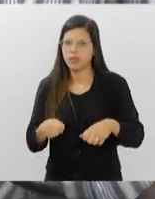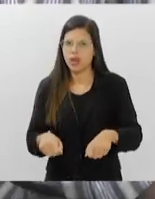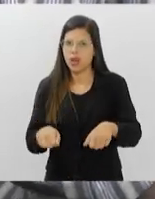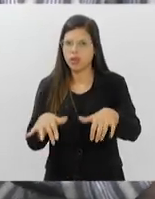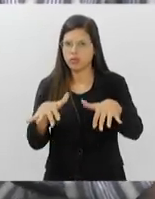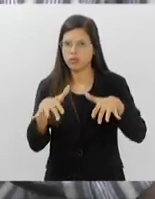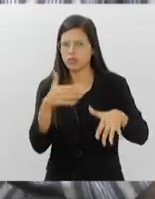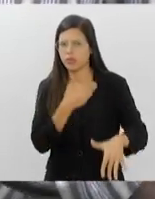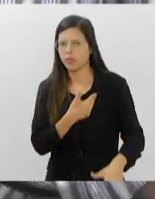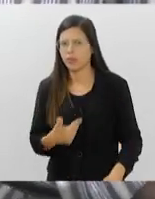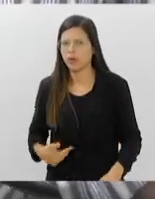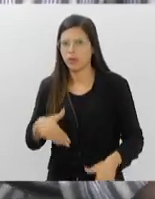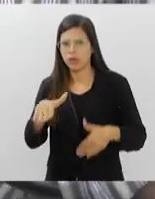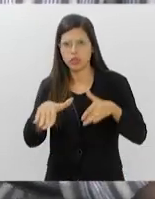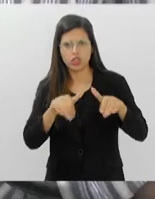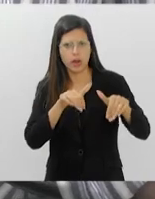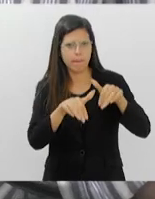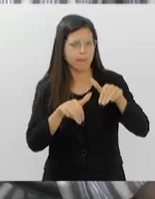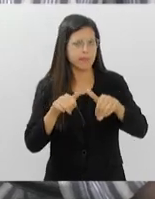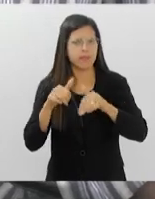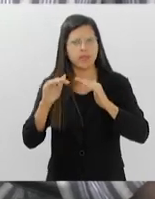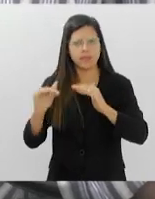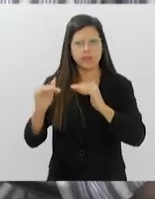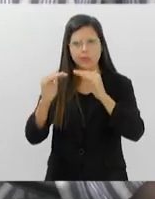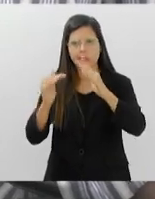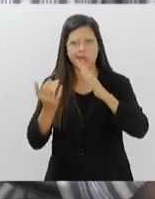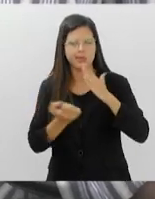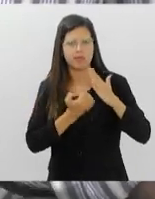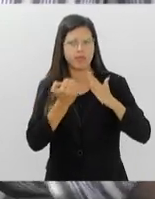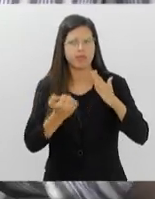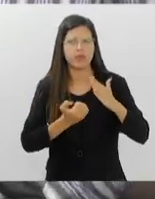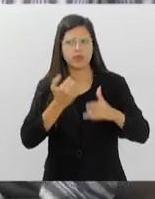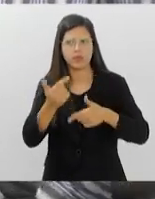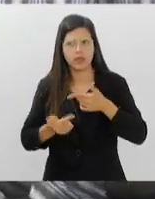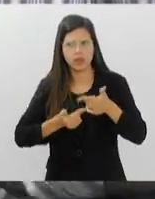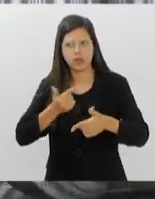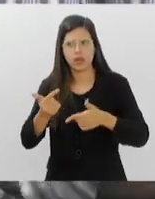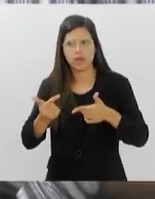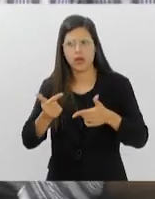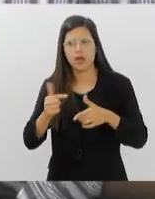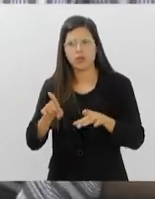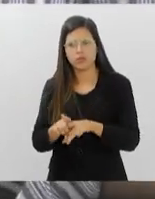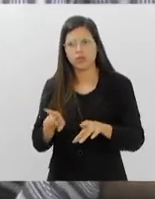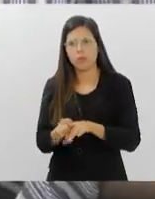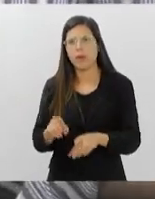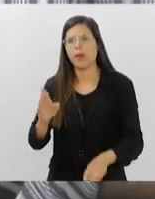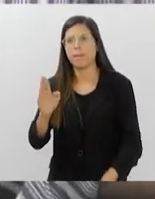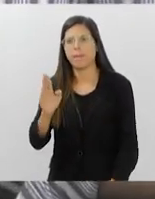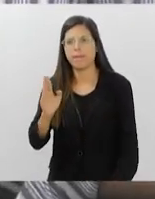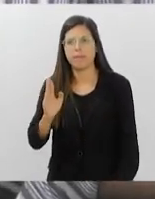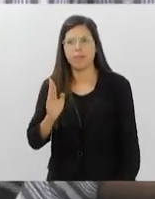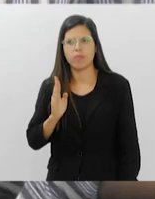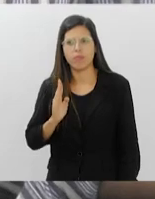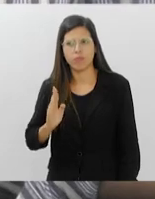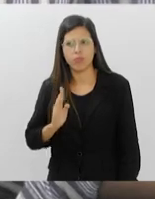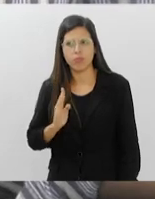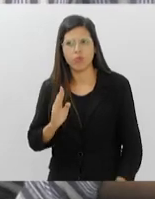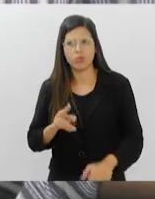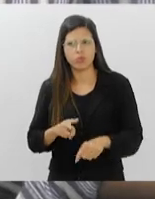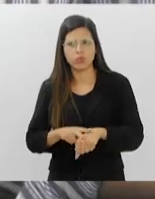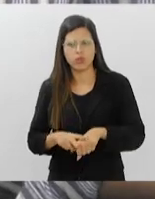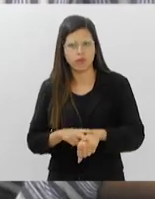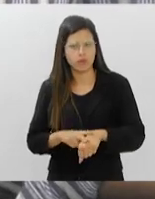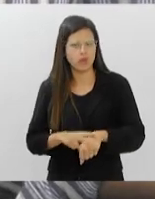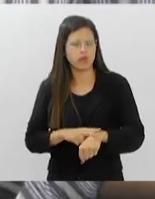as autoridades, as empresas que trabalham com crédito de carbono. Uma Bolsa Verde que existe aqui no Rio de Janeiro, que trabalha também com crédito